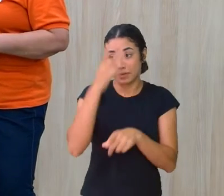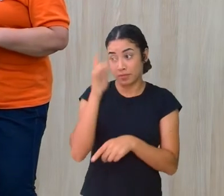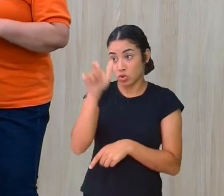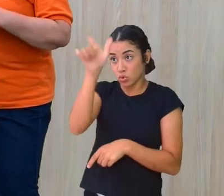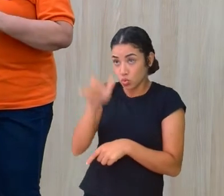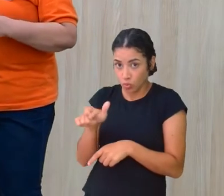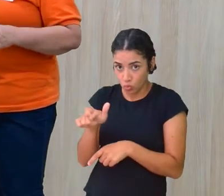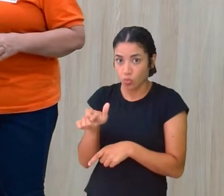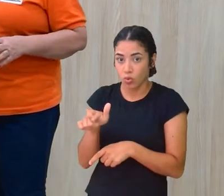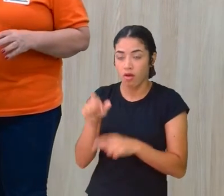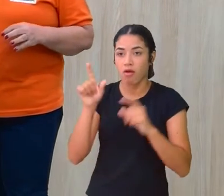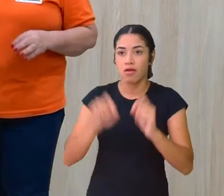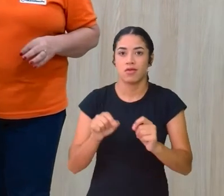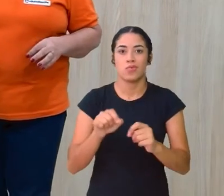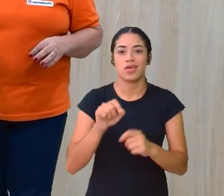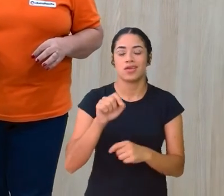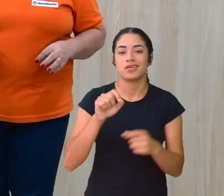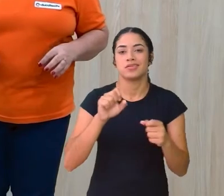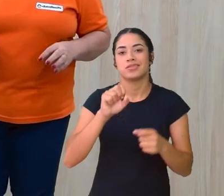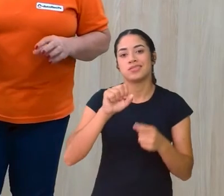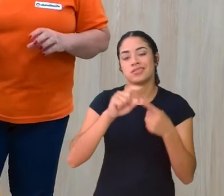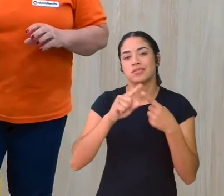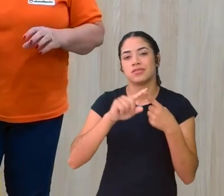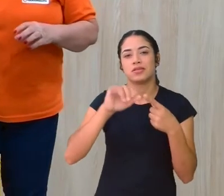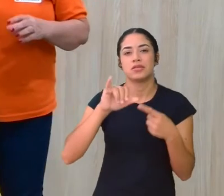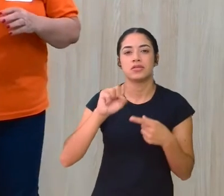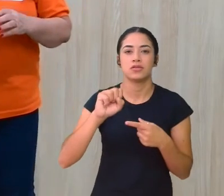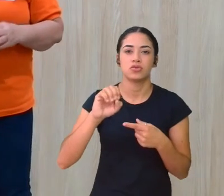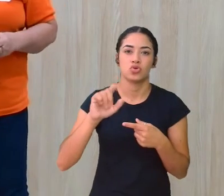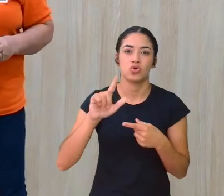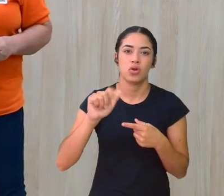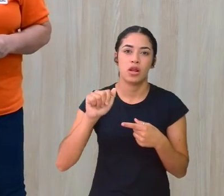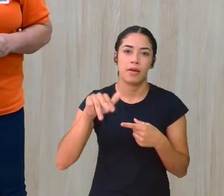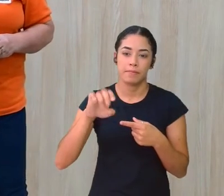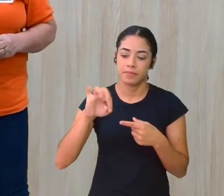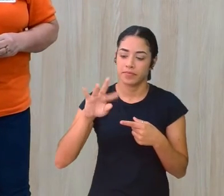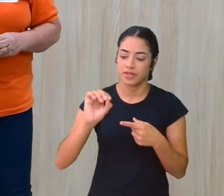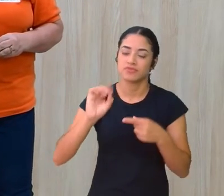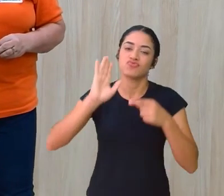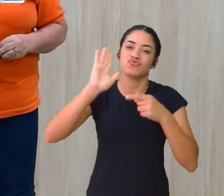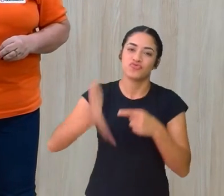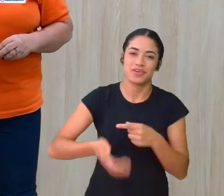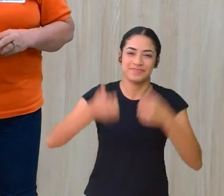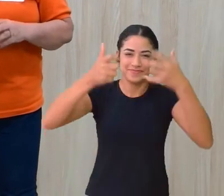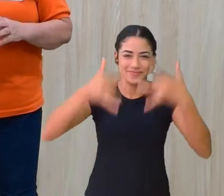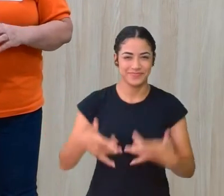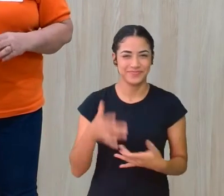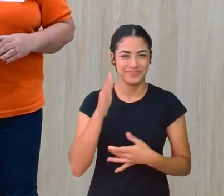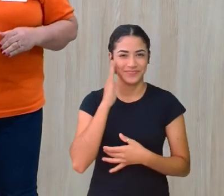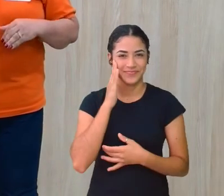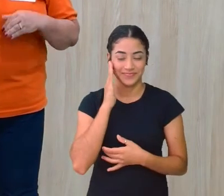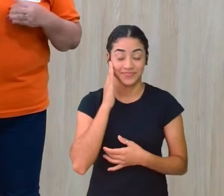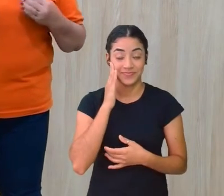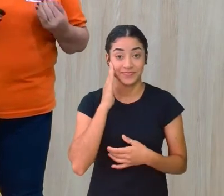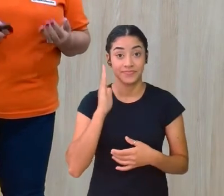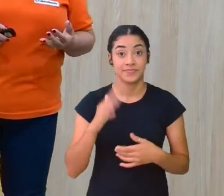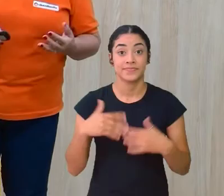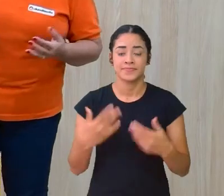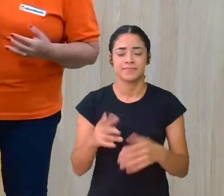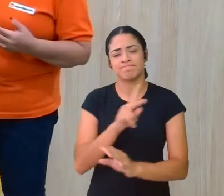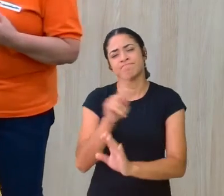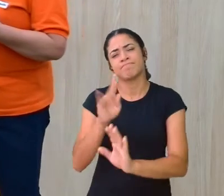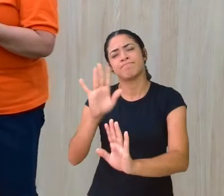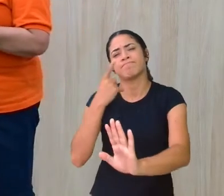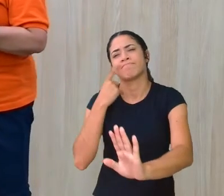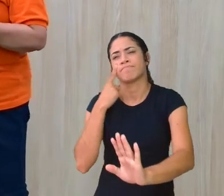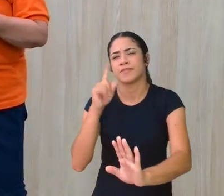perigo é o isolamento elétrico. Então, a gente já viu falar nessa questão do isolamento elétrico. Professora, aí é uma